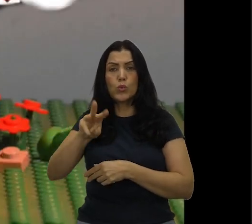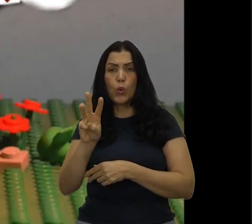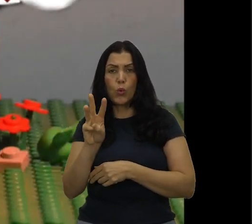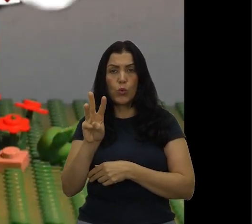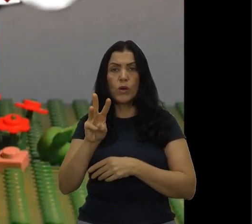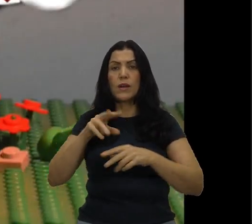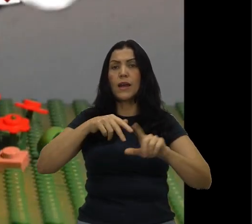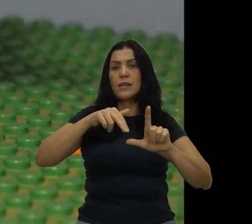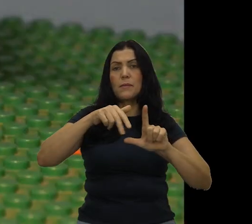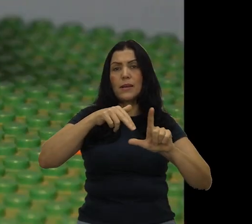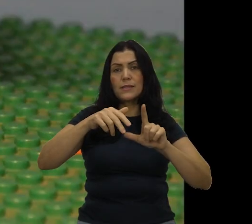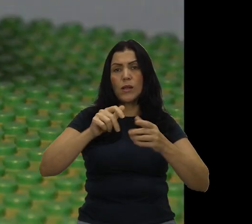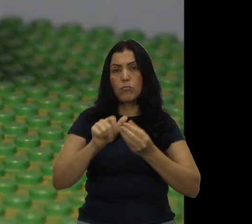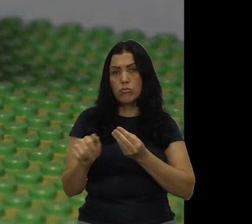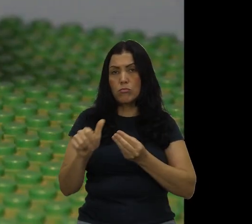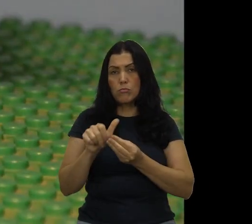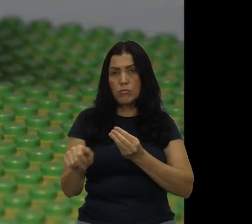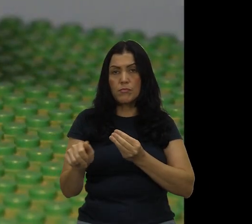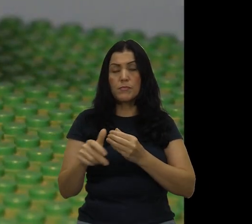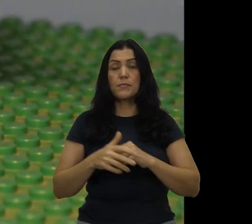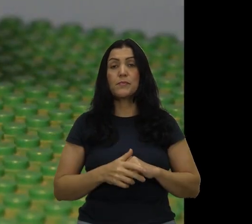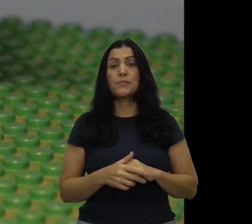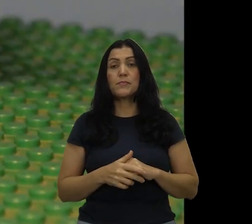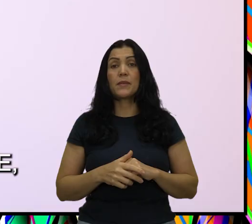por meio de animação stop motion.